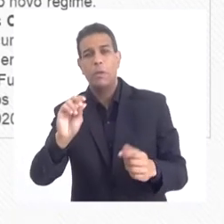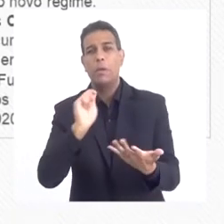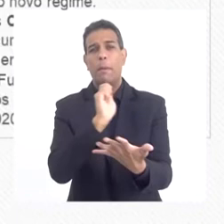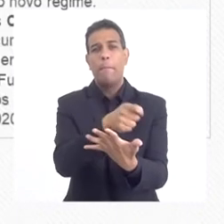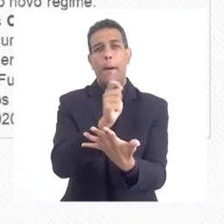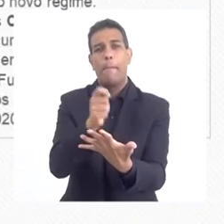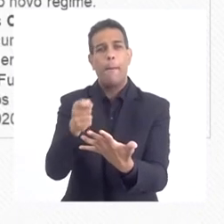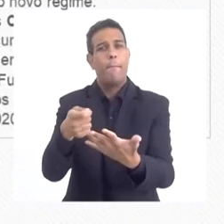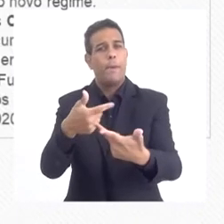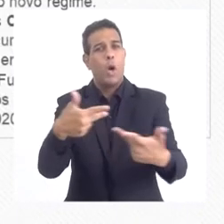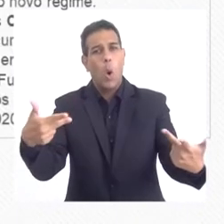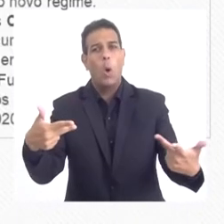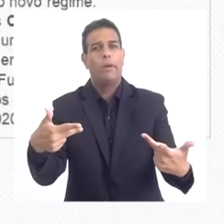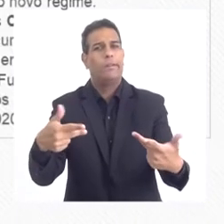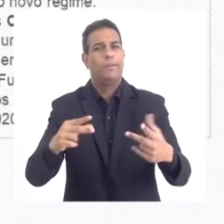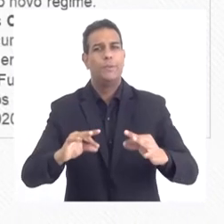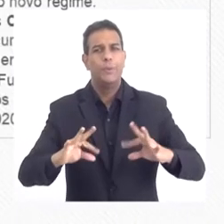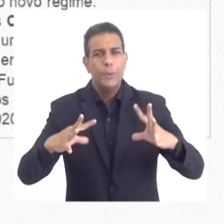mais das despesas